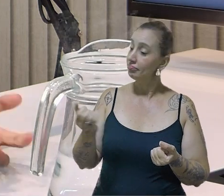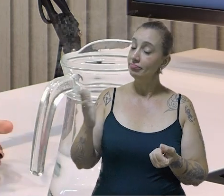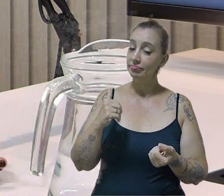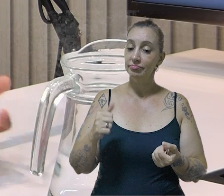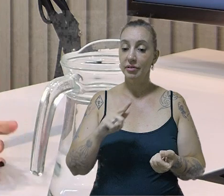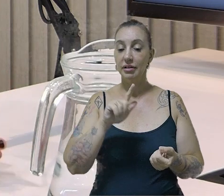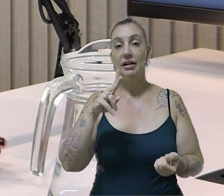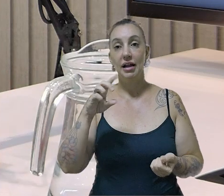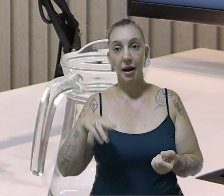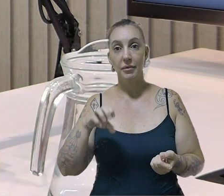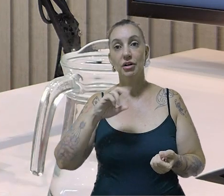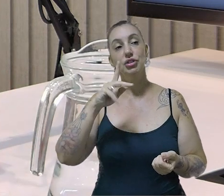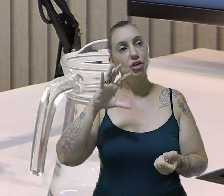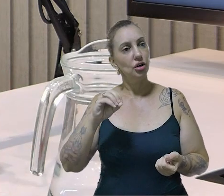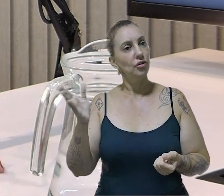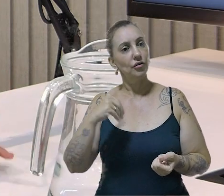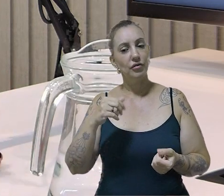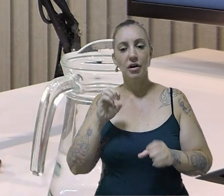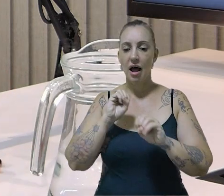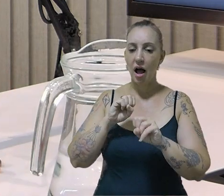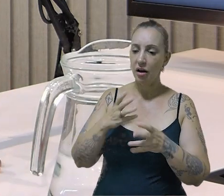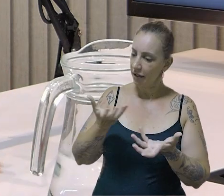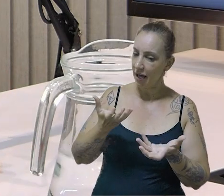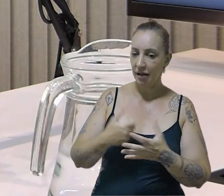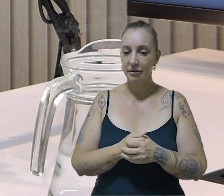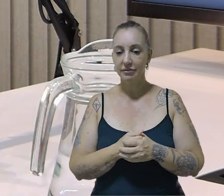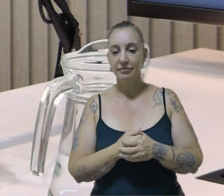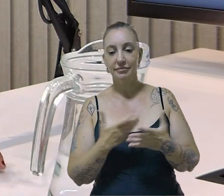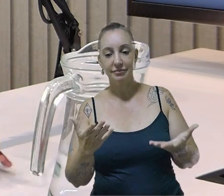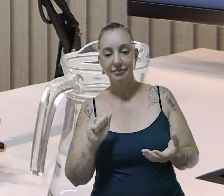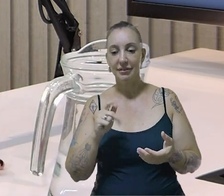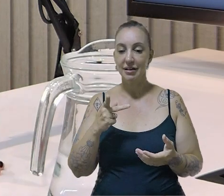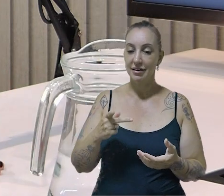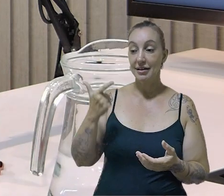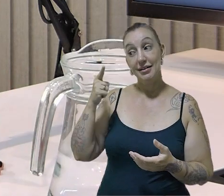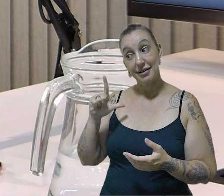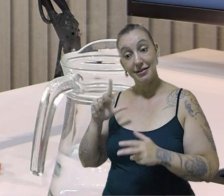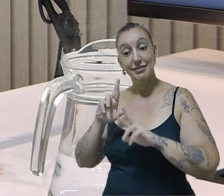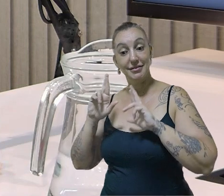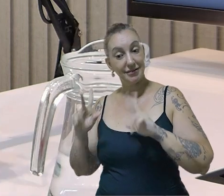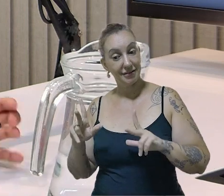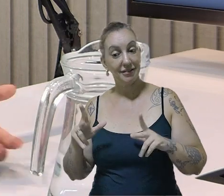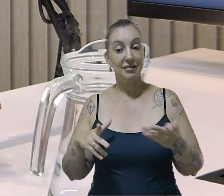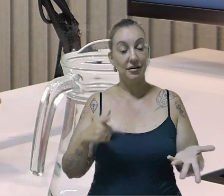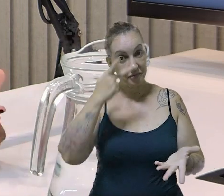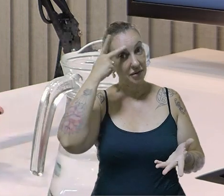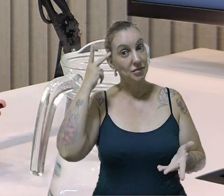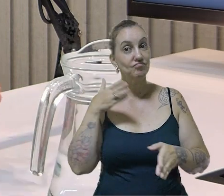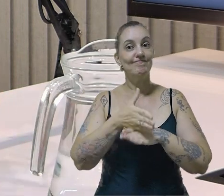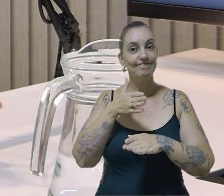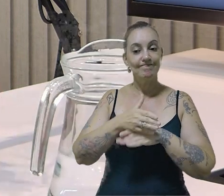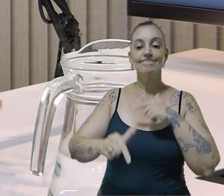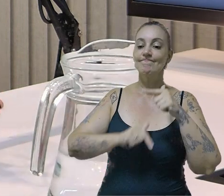e aí O Guilherme e o Chico falaram assim meu você não quer dar umas aulas é pô na SP é outra pegada né tipo a galera que tá